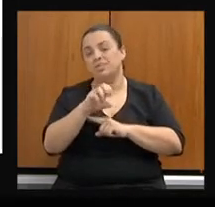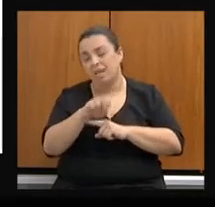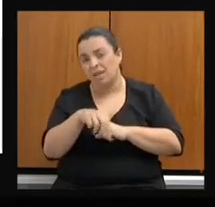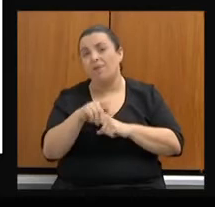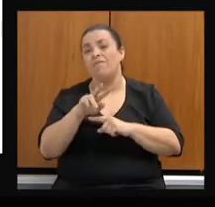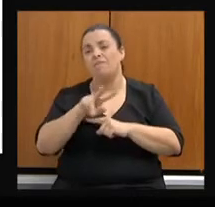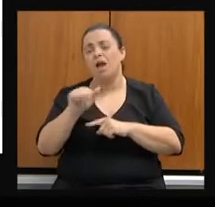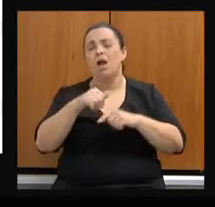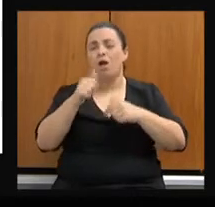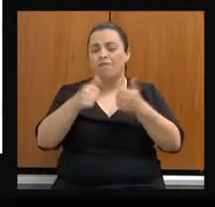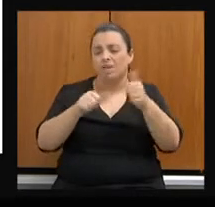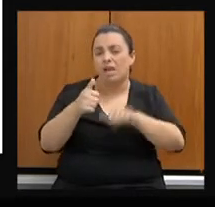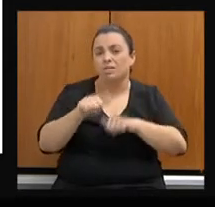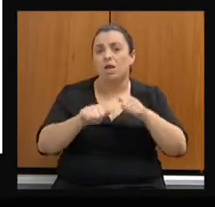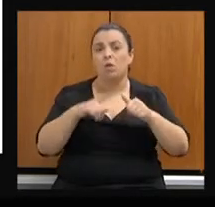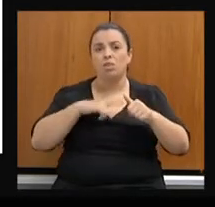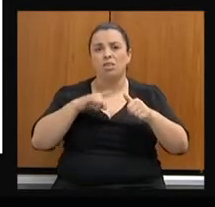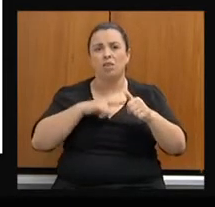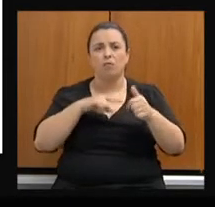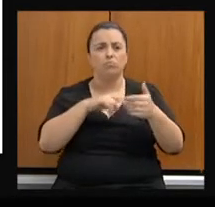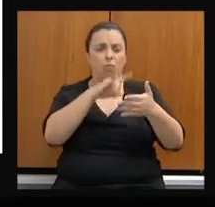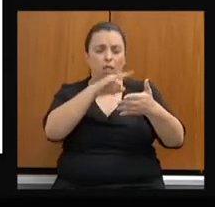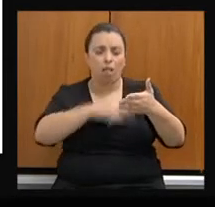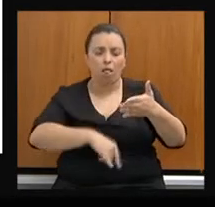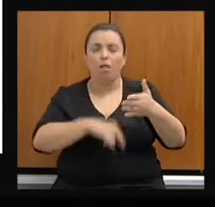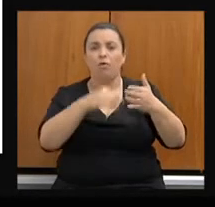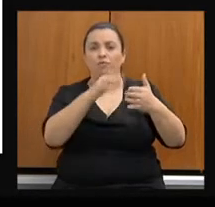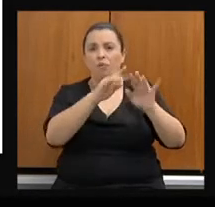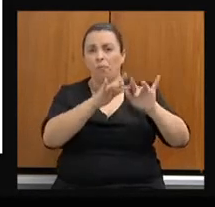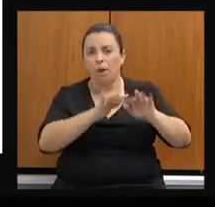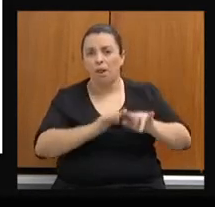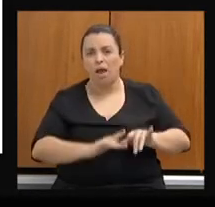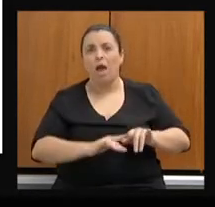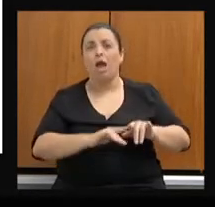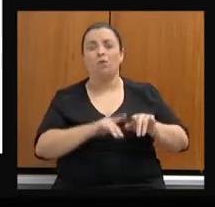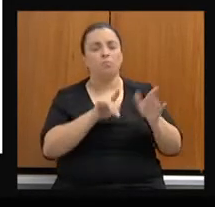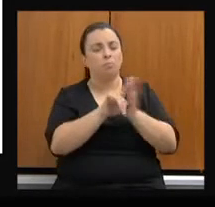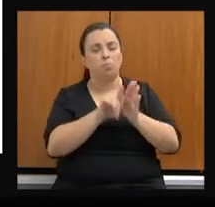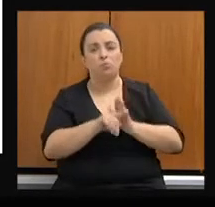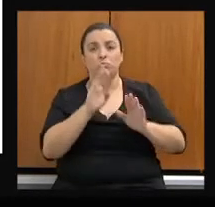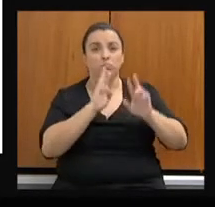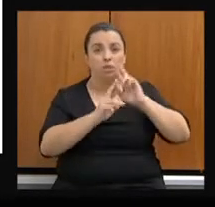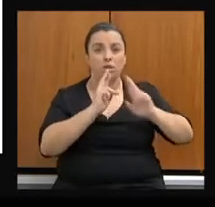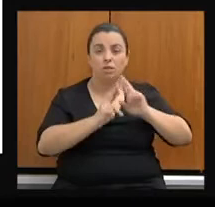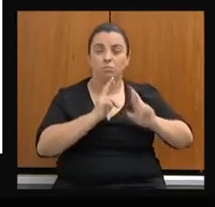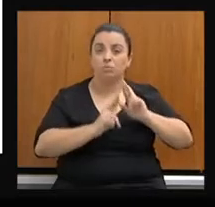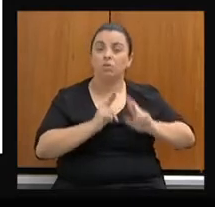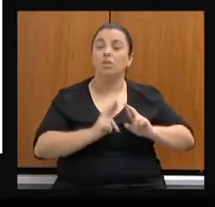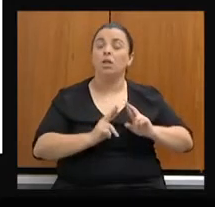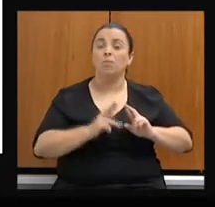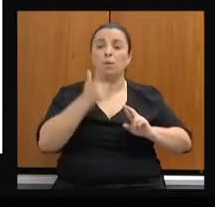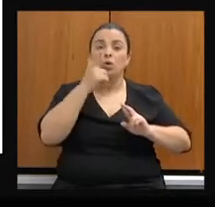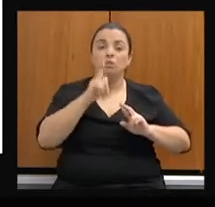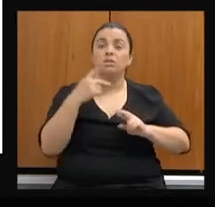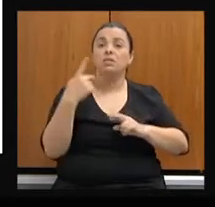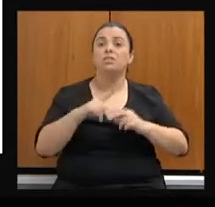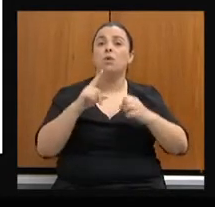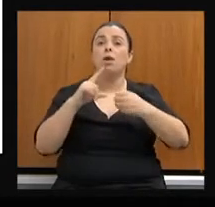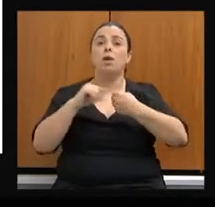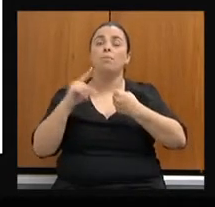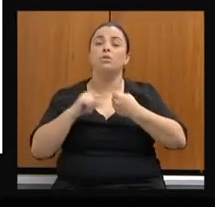questionário de tudo que ela precisa acessar as informações de licenciamento do IMA para que ele empreendimento posta